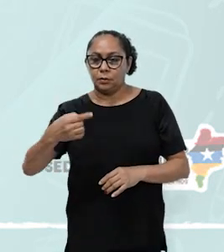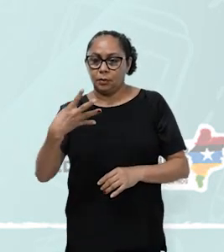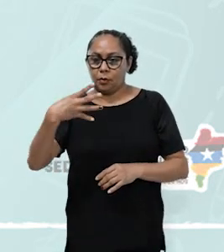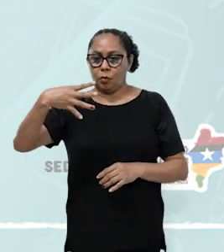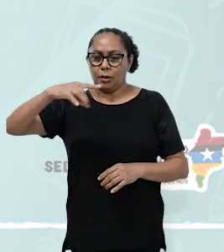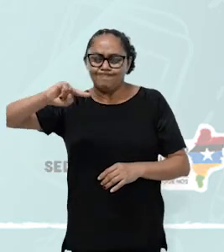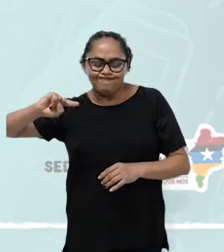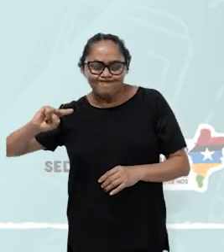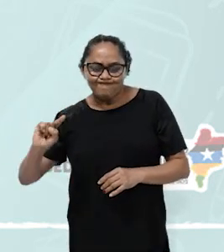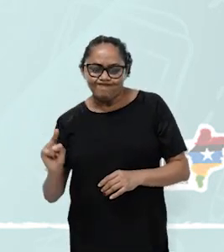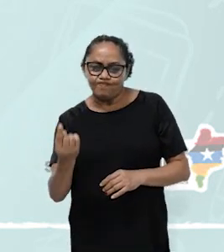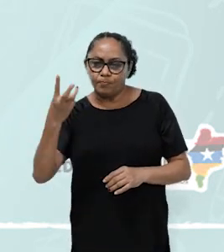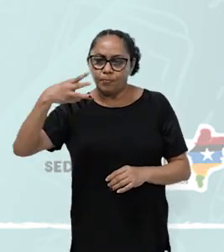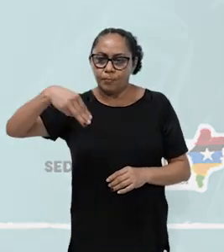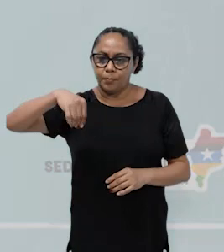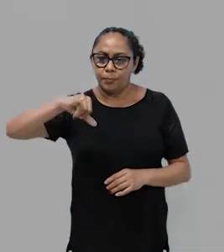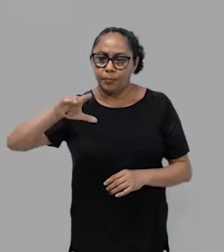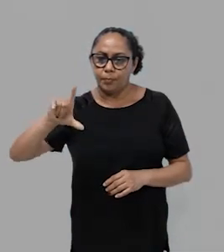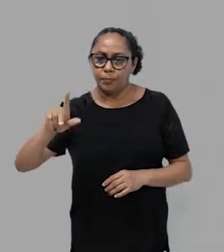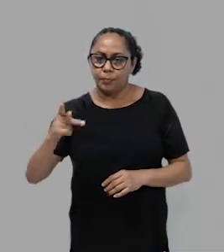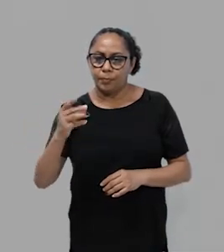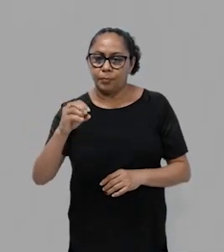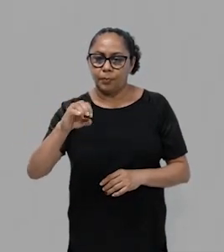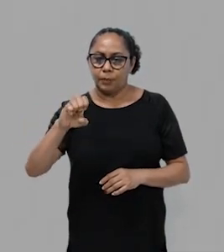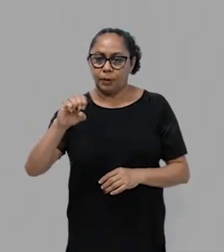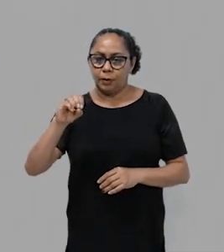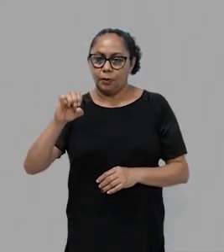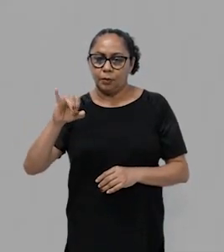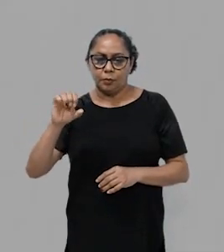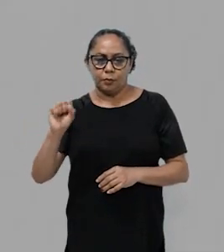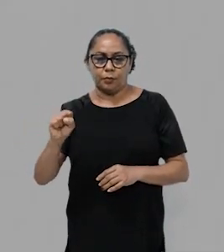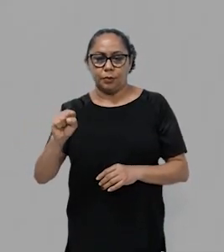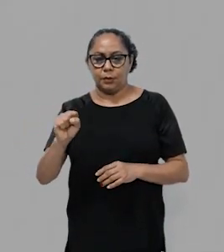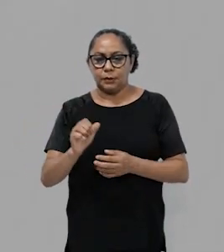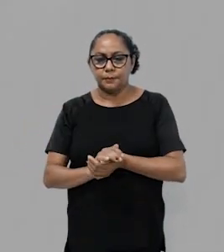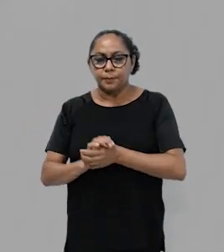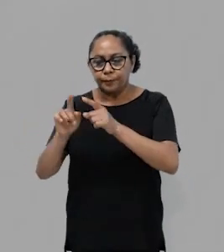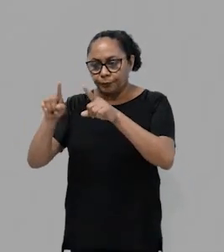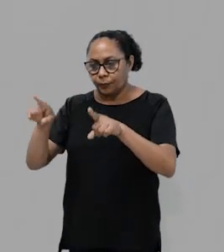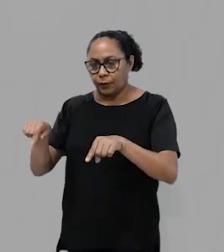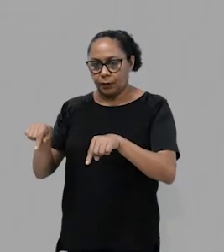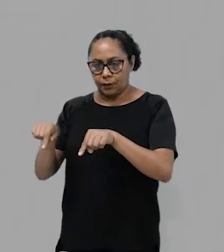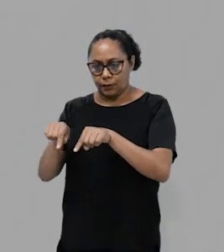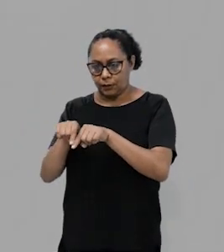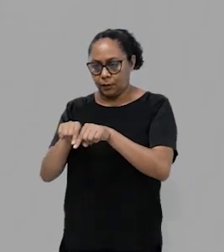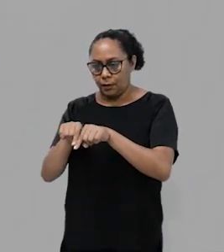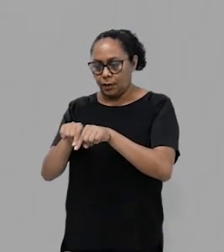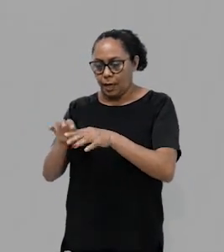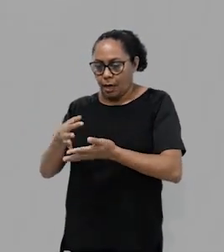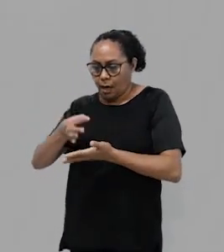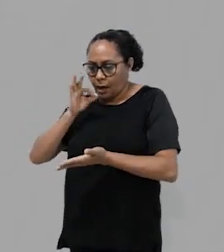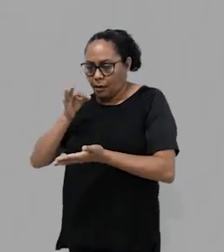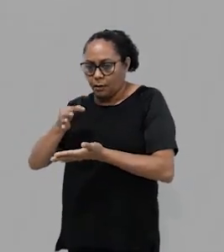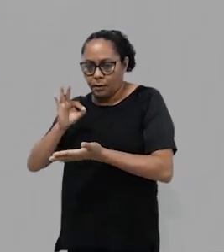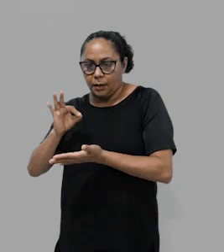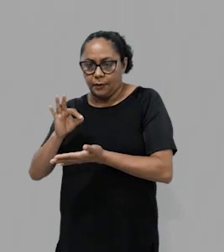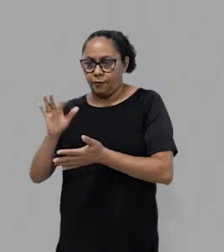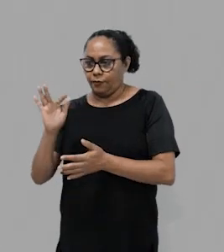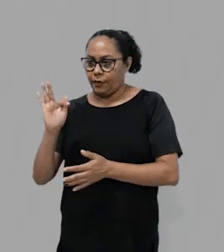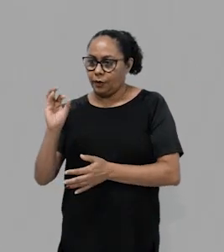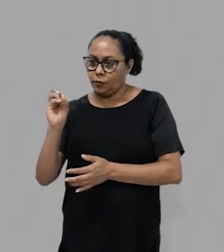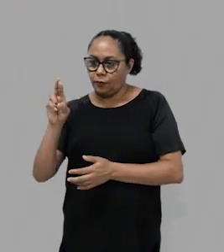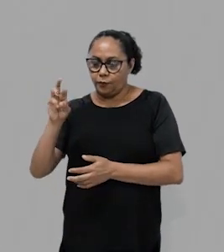que vocês gostam de ouvir isso. O terraço do café na Praça do Fórum é uma referência dessa melancolia,